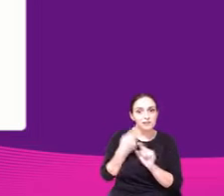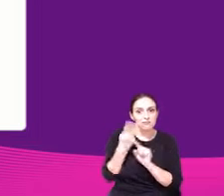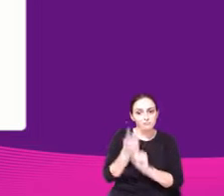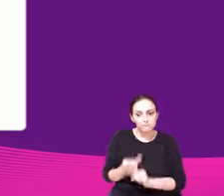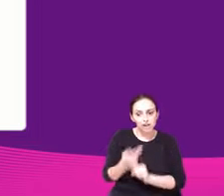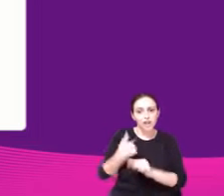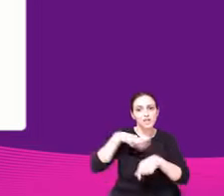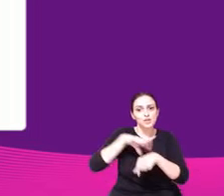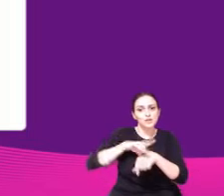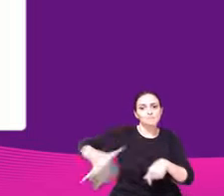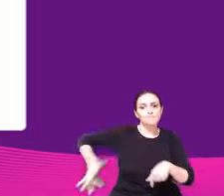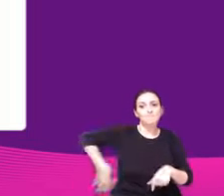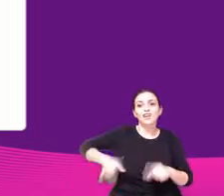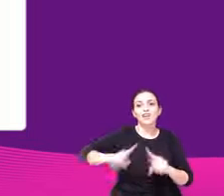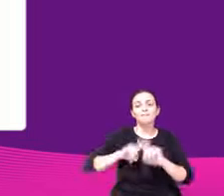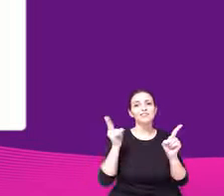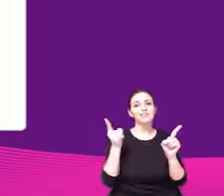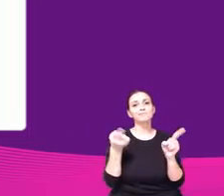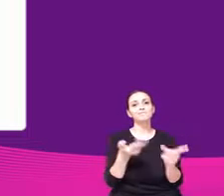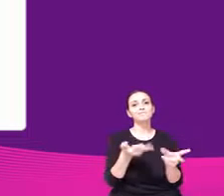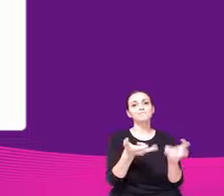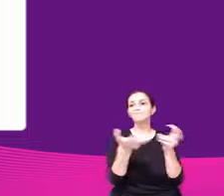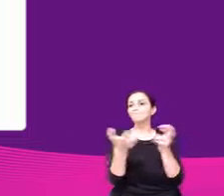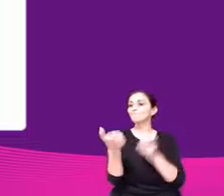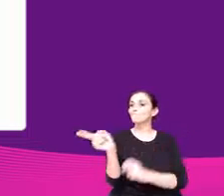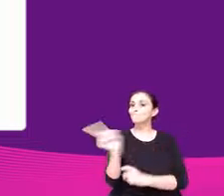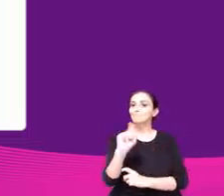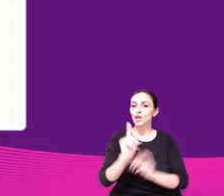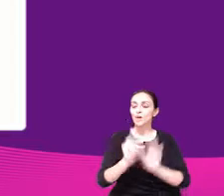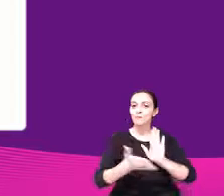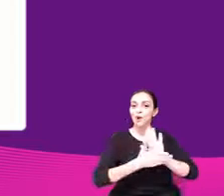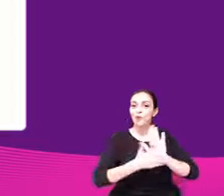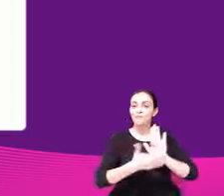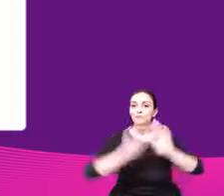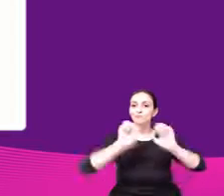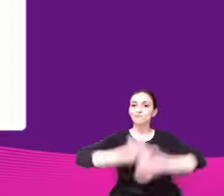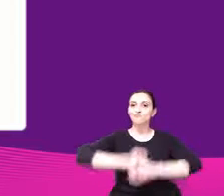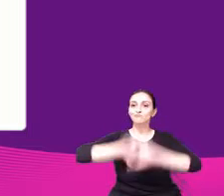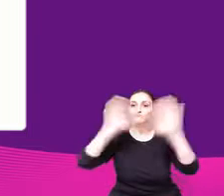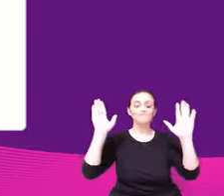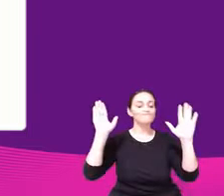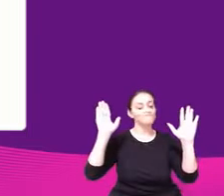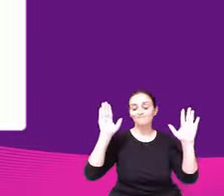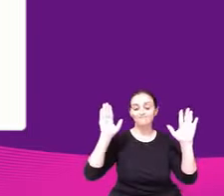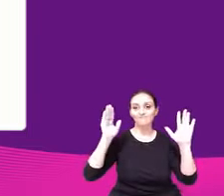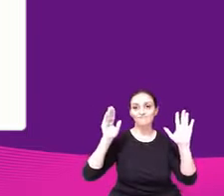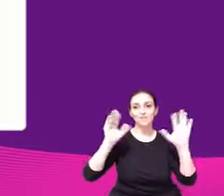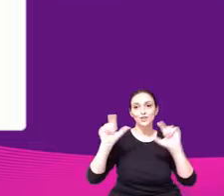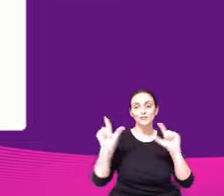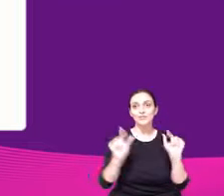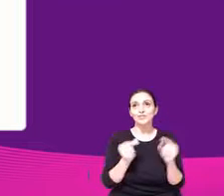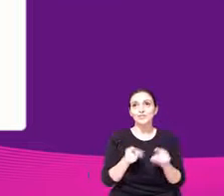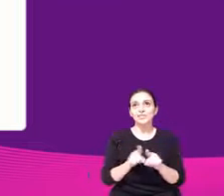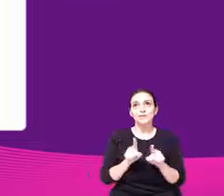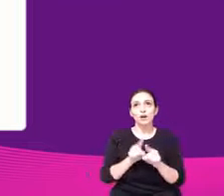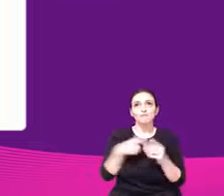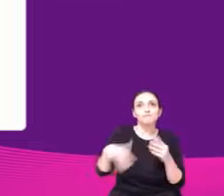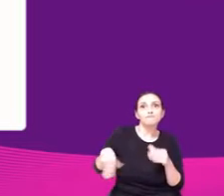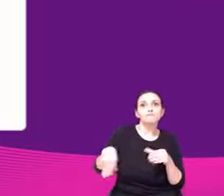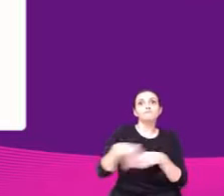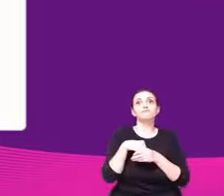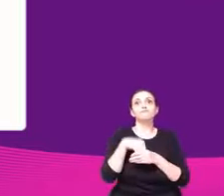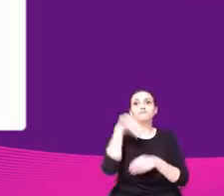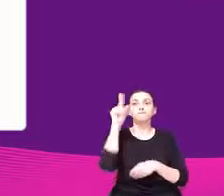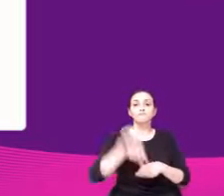gente, infelizmente, não vê uma proposta muito clara, muito menos uma implementação